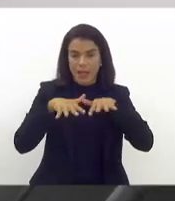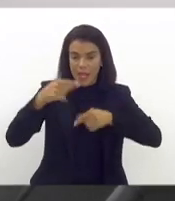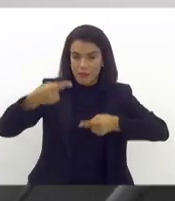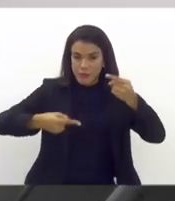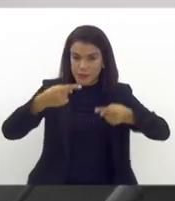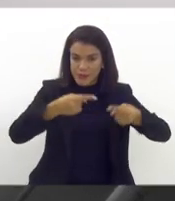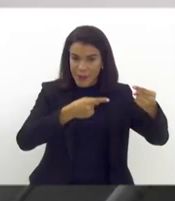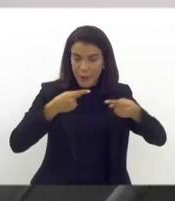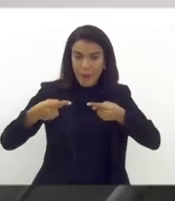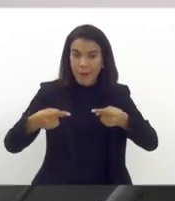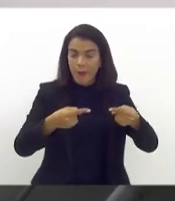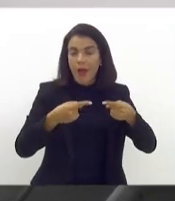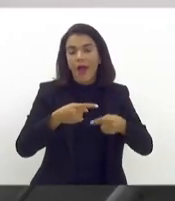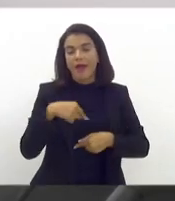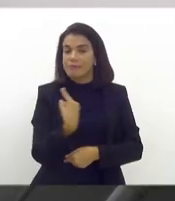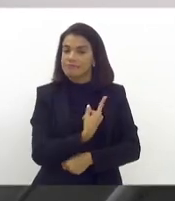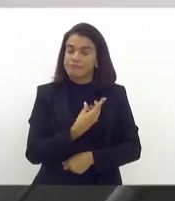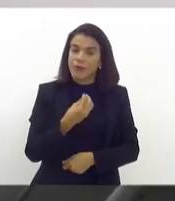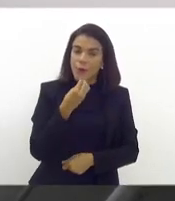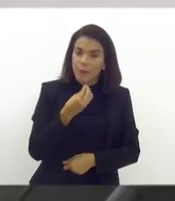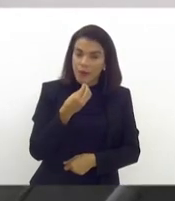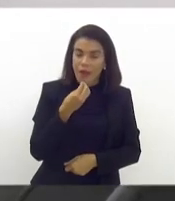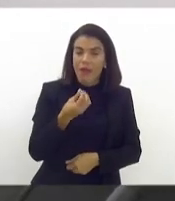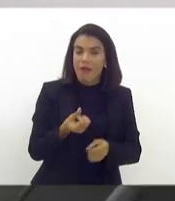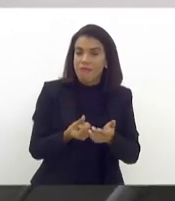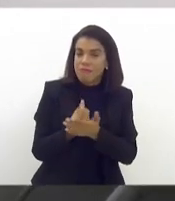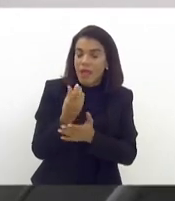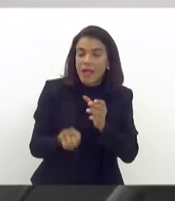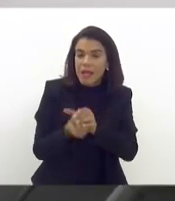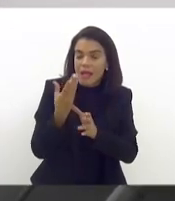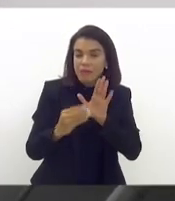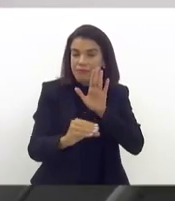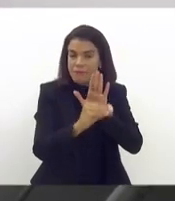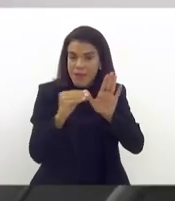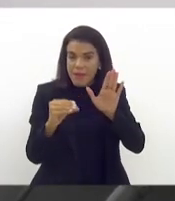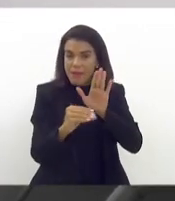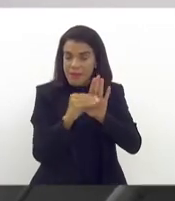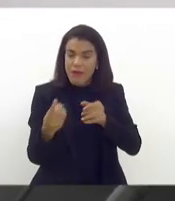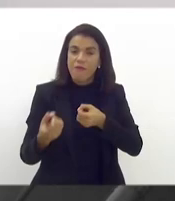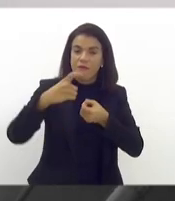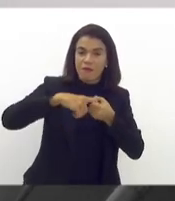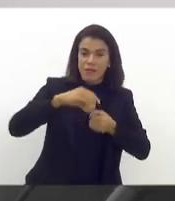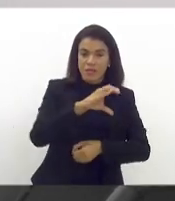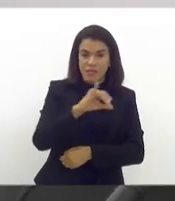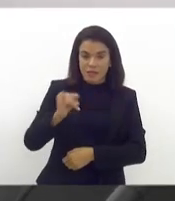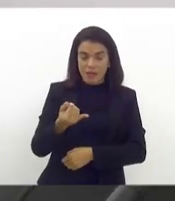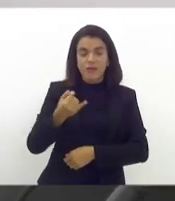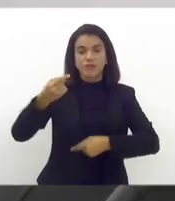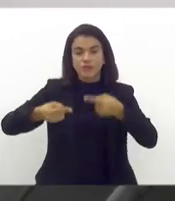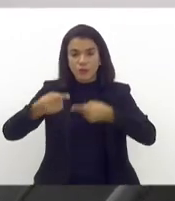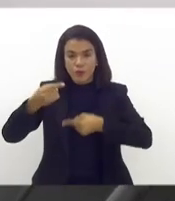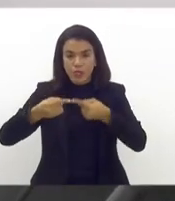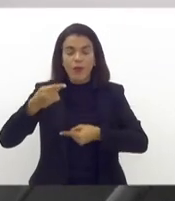teremos a oportunidade de botar muitas emendas no projeto, voltar à discussão da CCJ, dialogar com os autores, não só com o